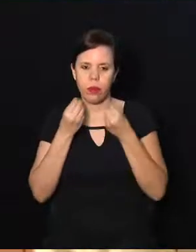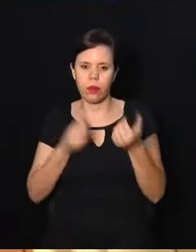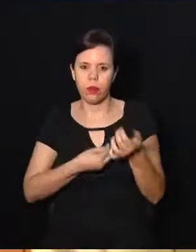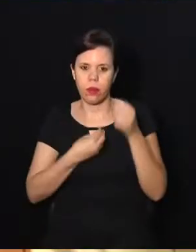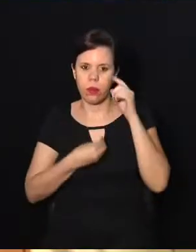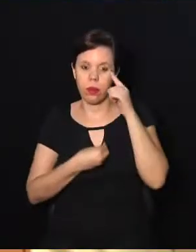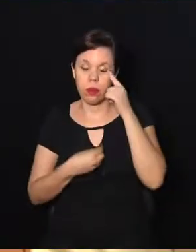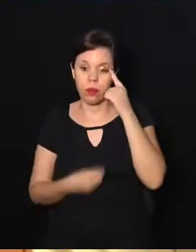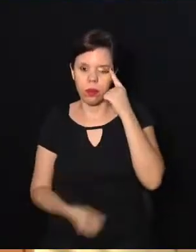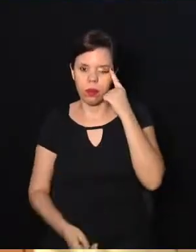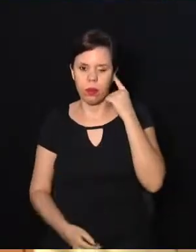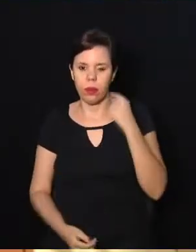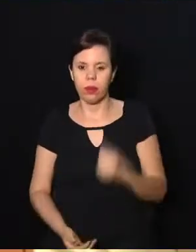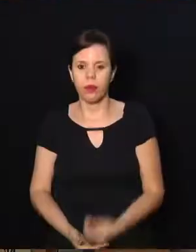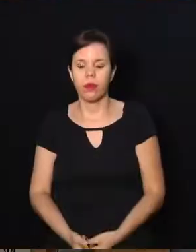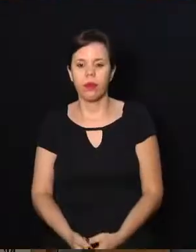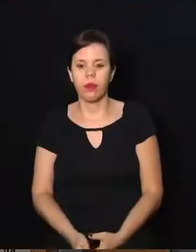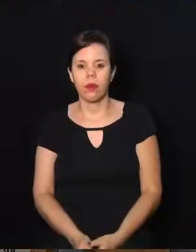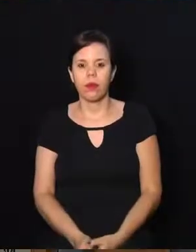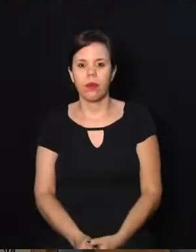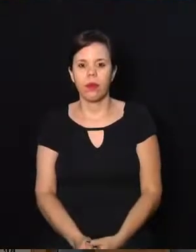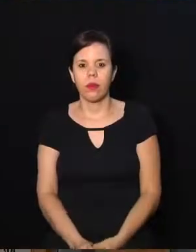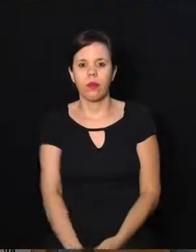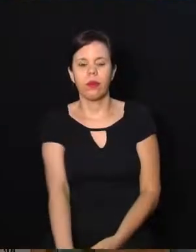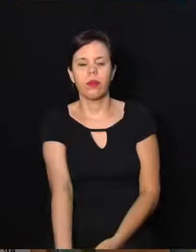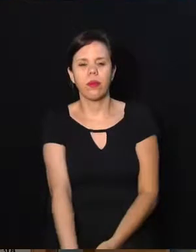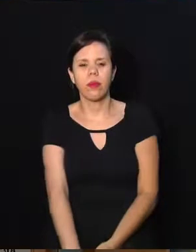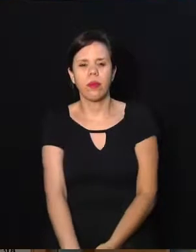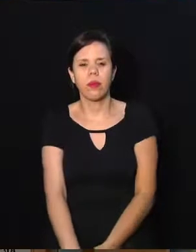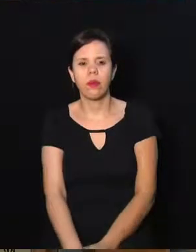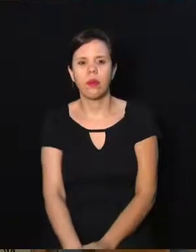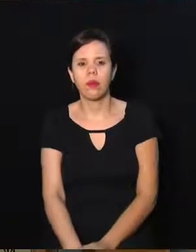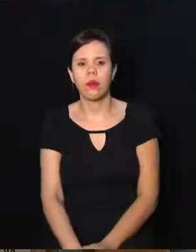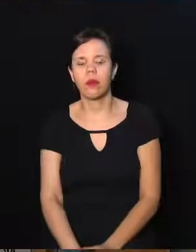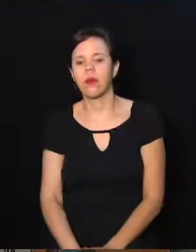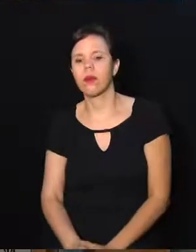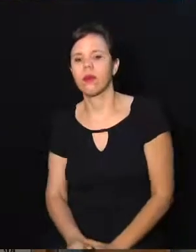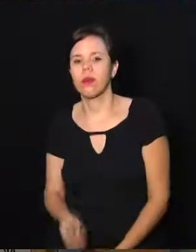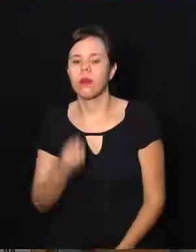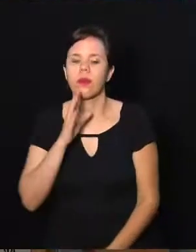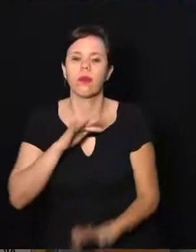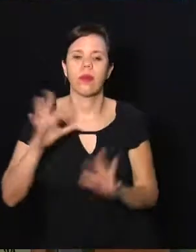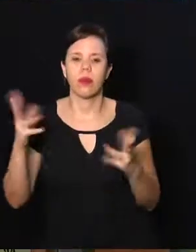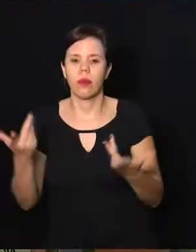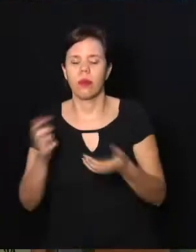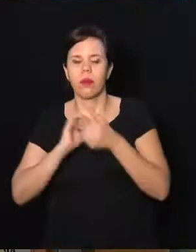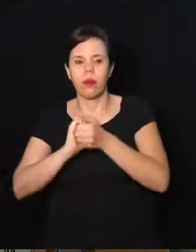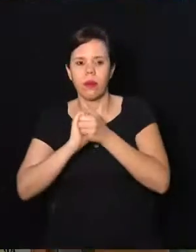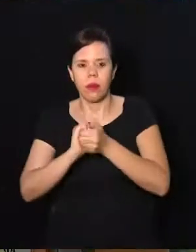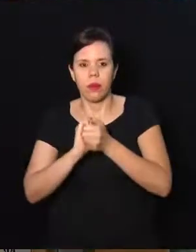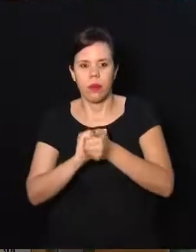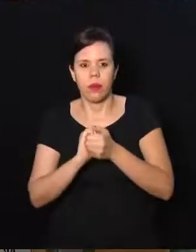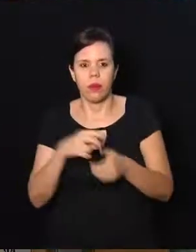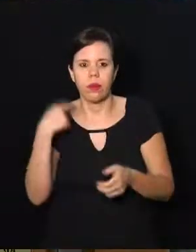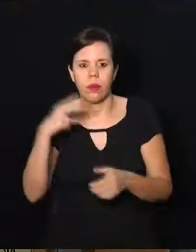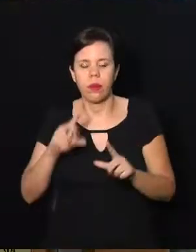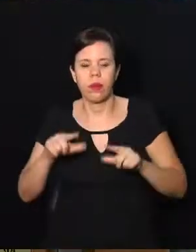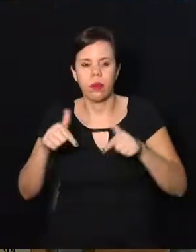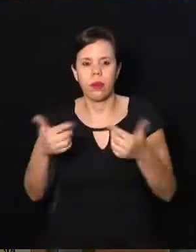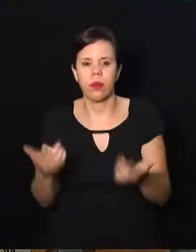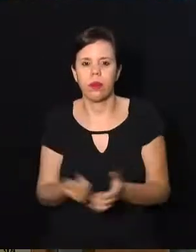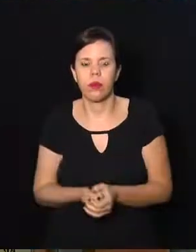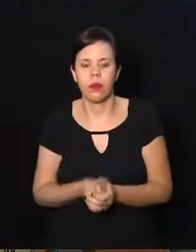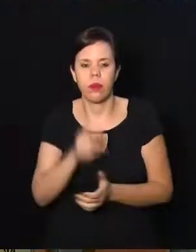vida. Boa tarde a todos. Quero parabenizar o vereador por essa iniciativa,